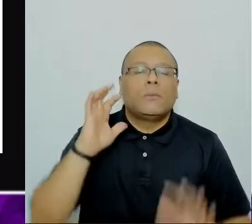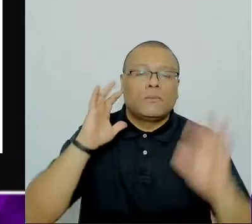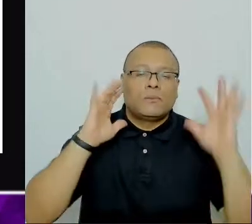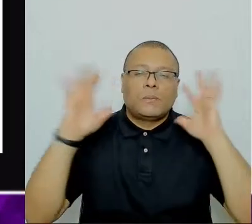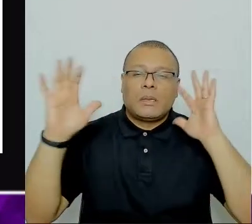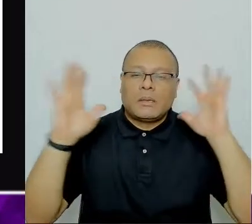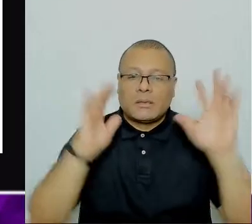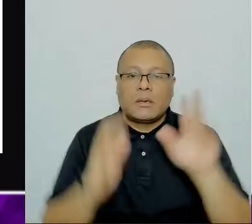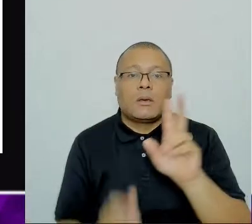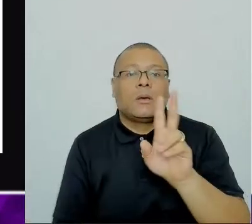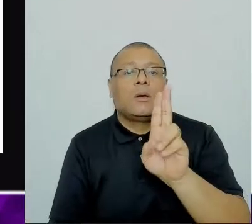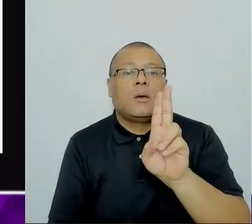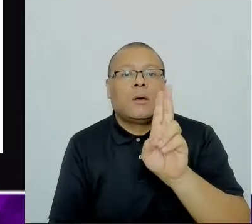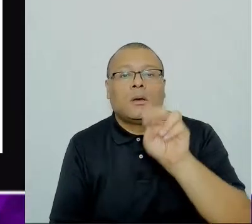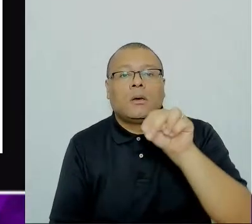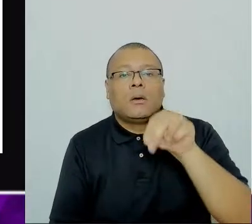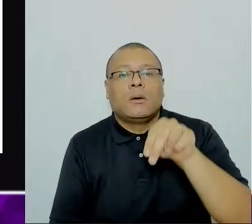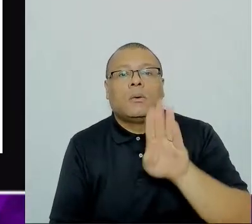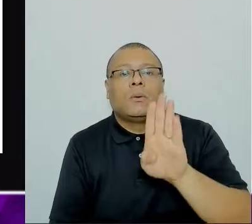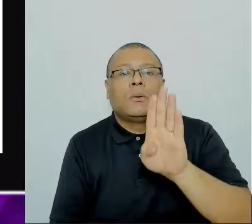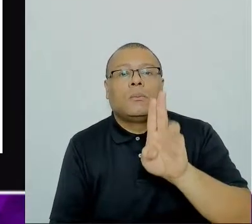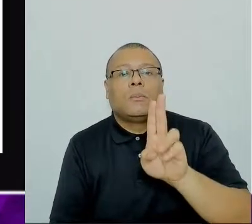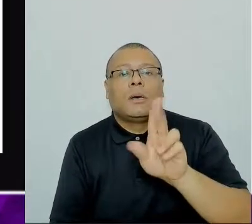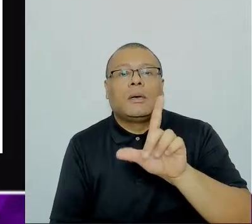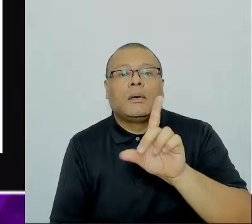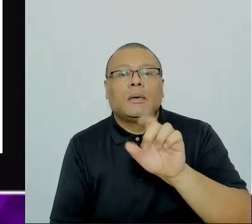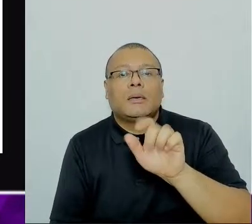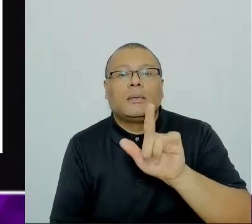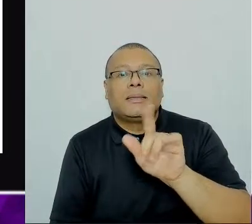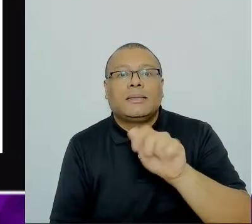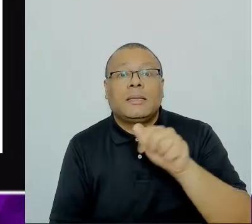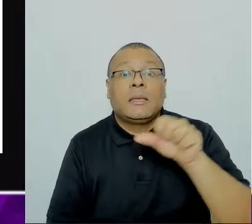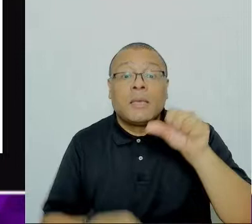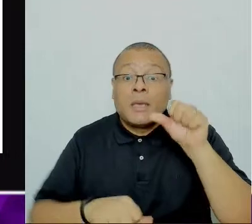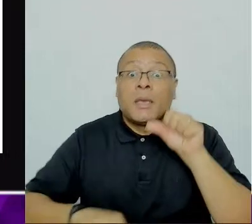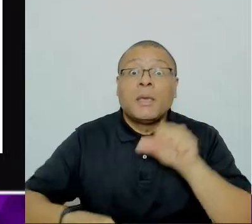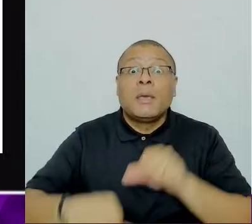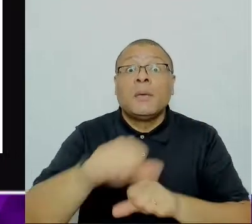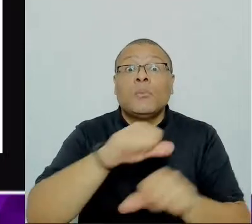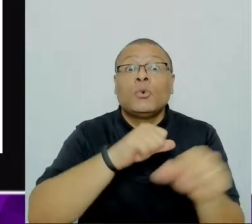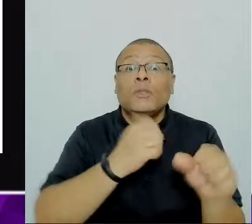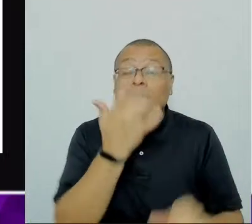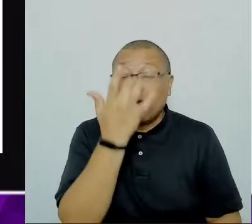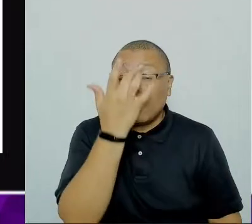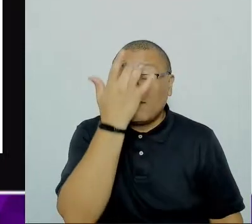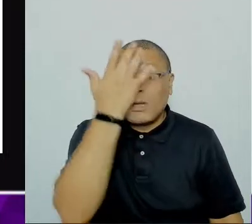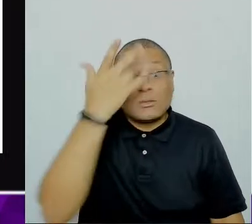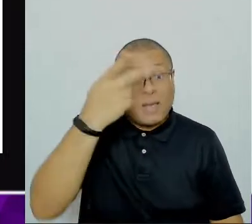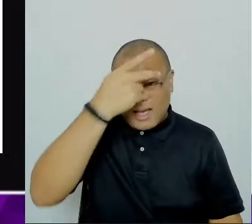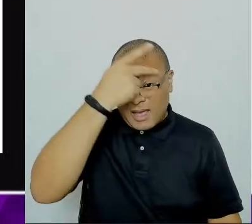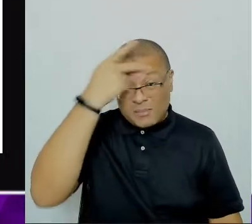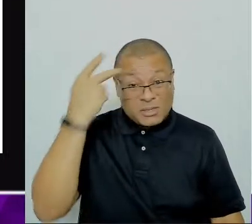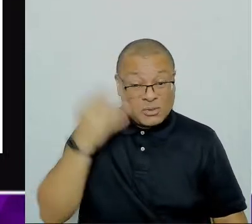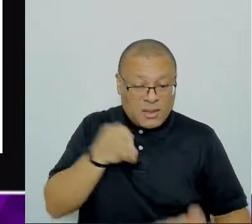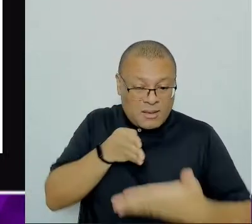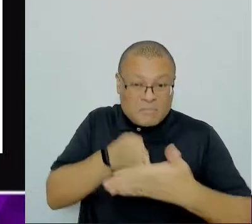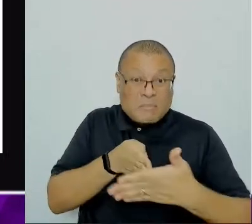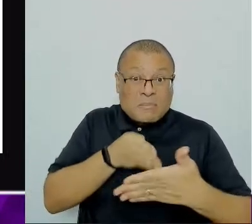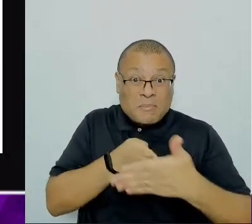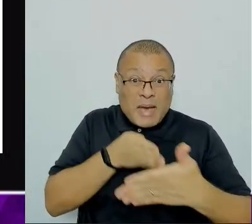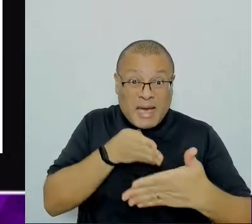que é exatamente para que isso comece a acontecer dentro do mercado, para que as pessoas tenham cada vez menos barreiras e aí